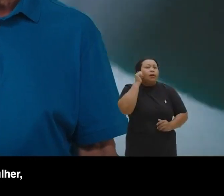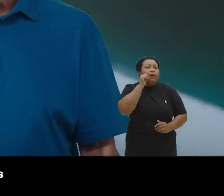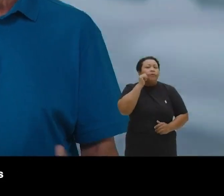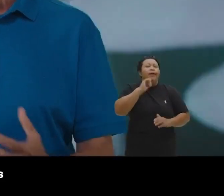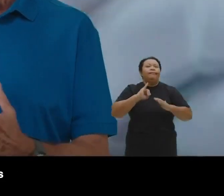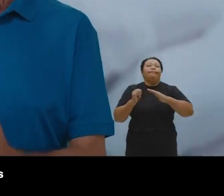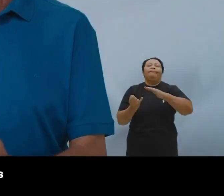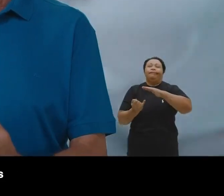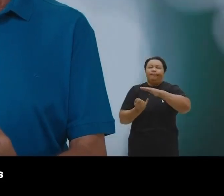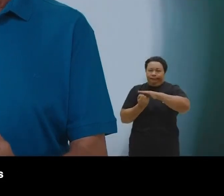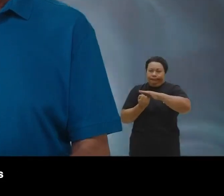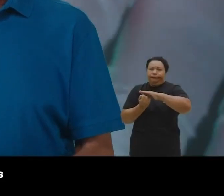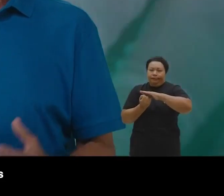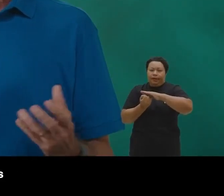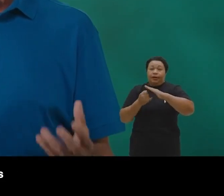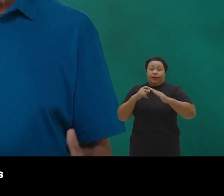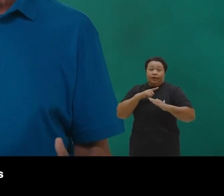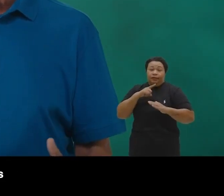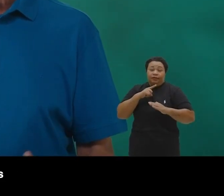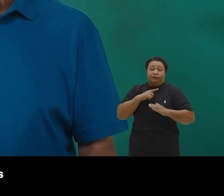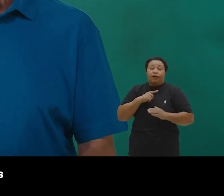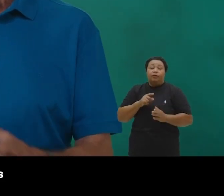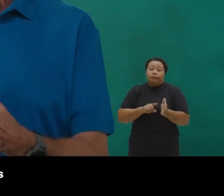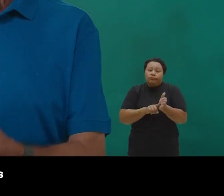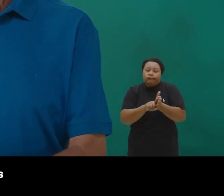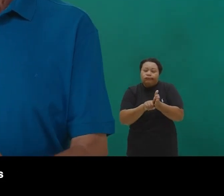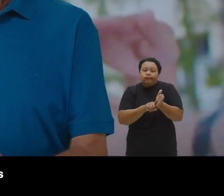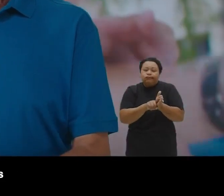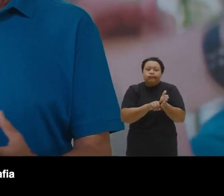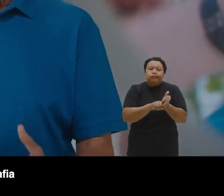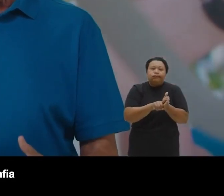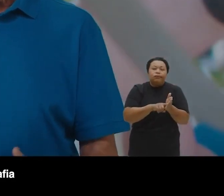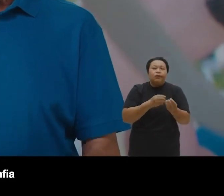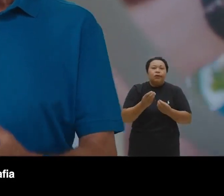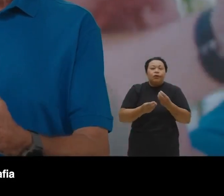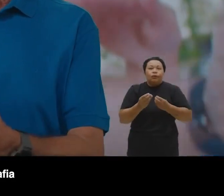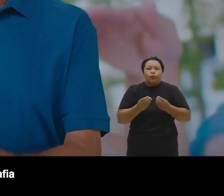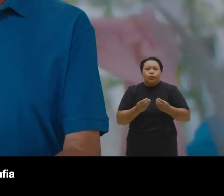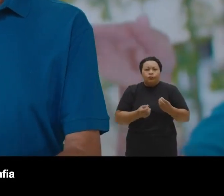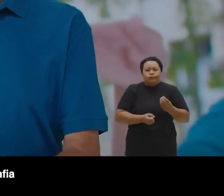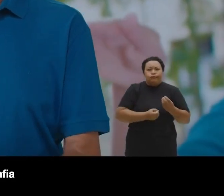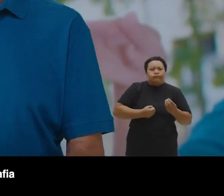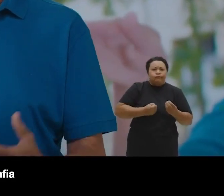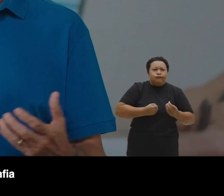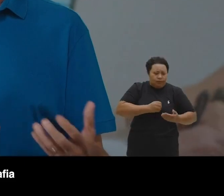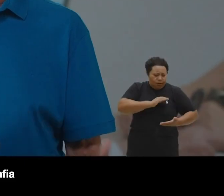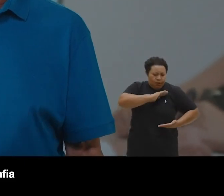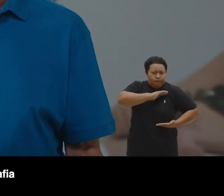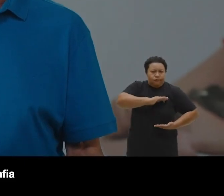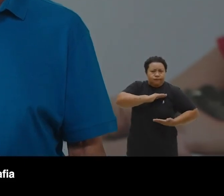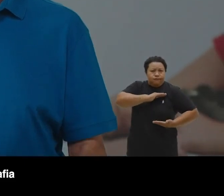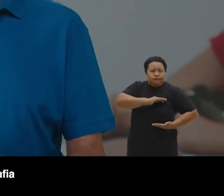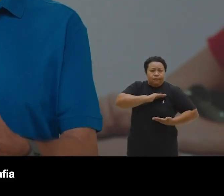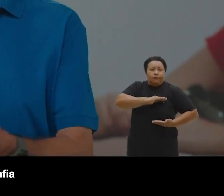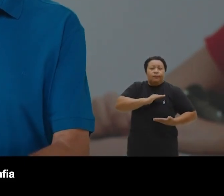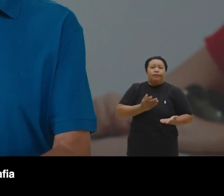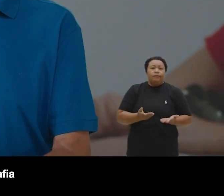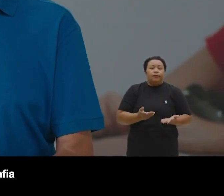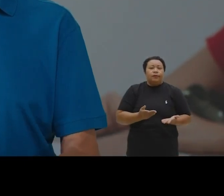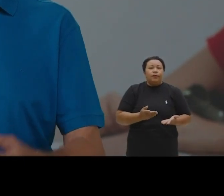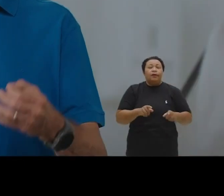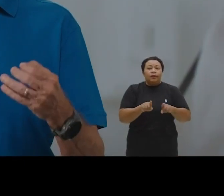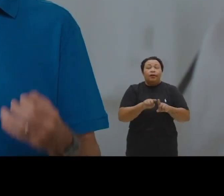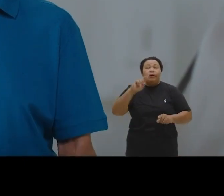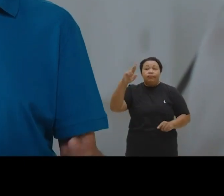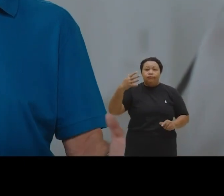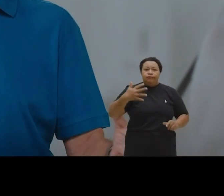mulher, em Jaguaribe, que vai oferecer exames como ressonância, tomografia, mamografia